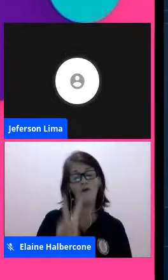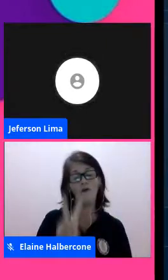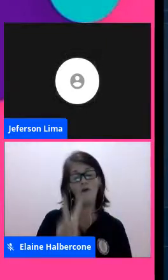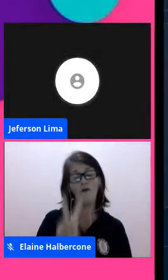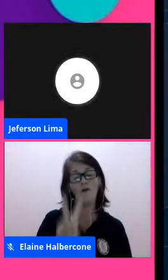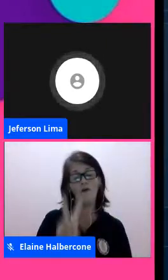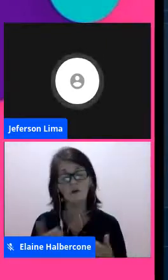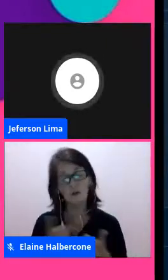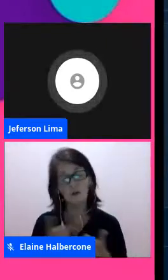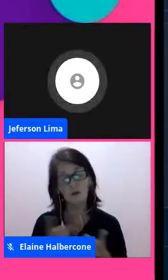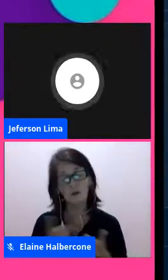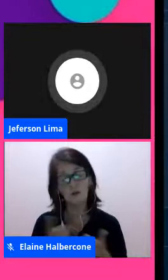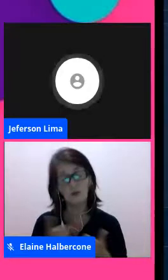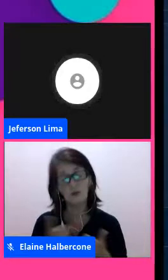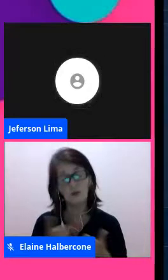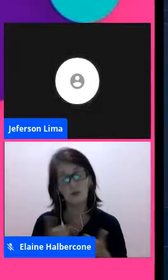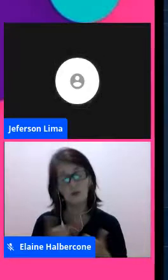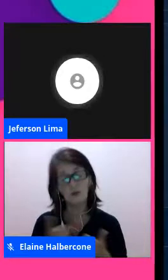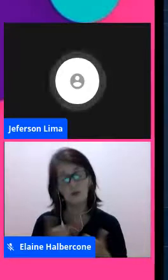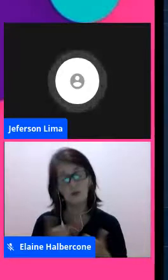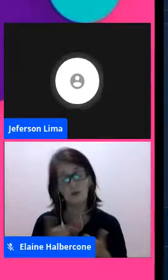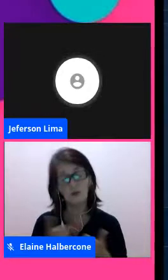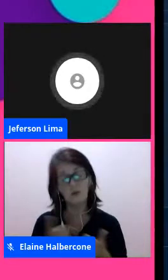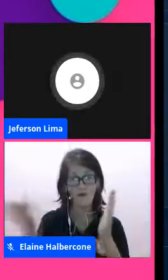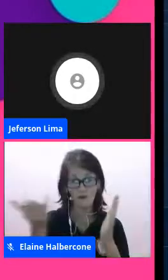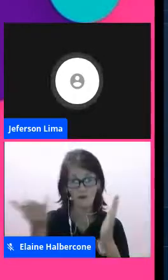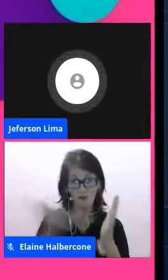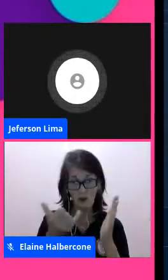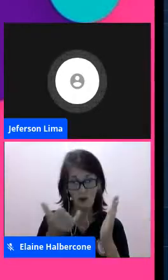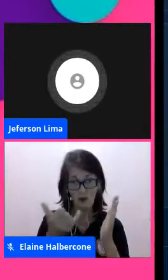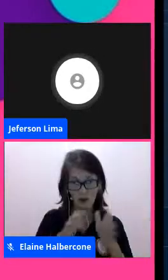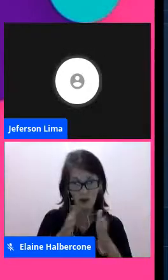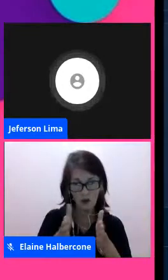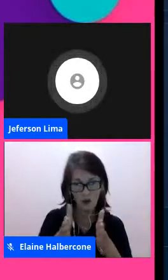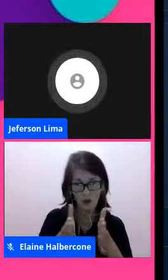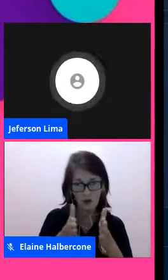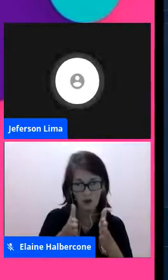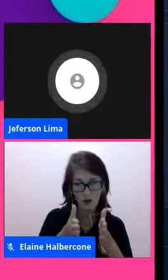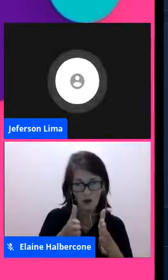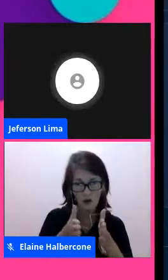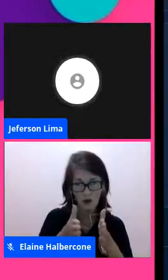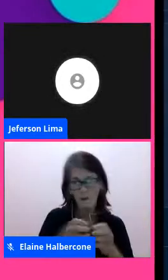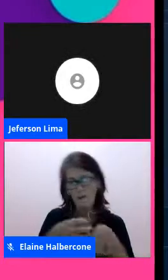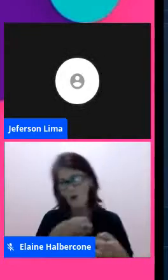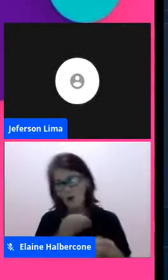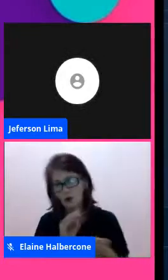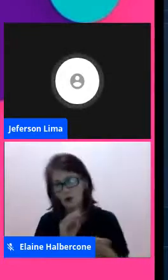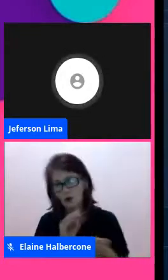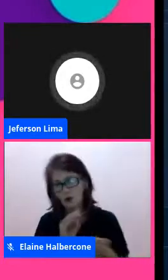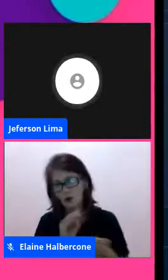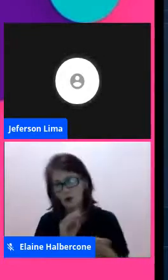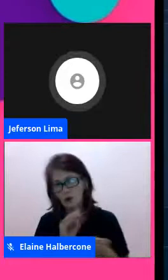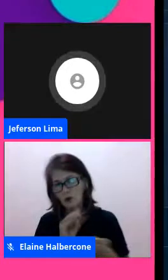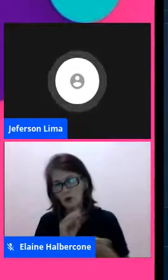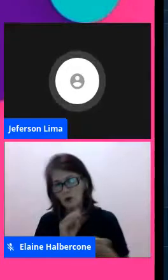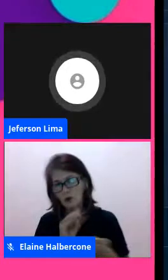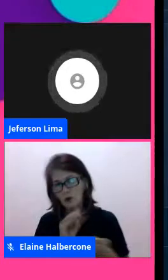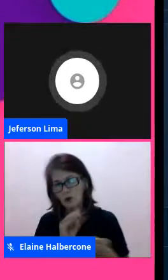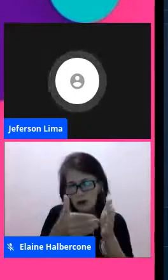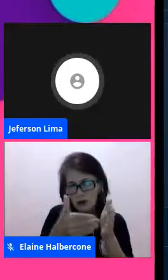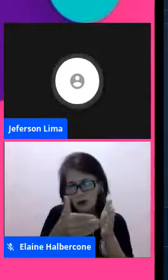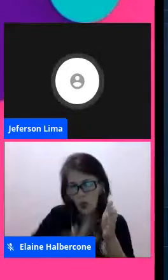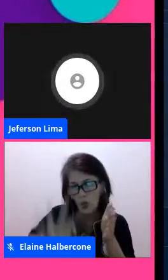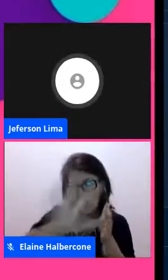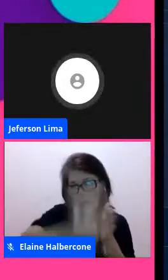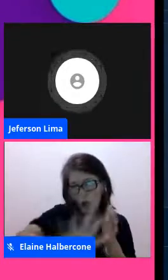Belezinha? Temos uma informação aqui. A informação, ela tem um caminho, né? Ela tem uma maneira de chegar lá. Certinho? Se eu tentar